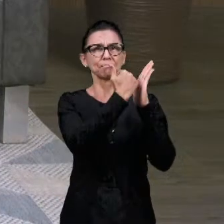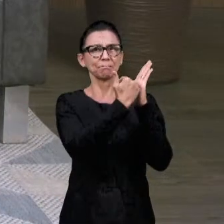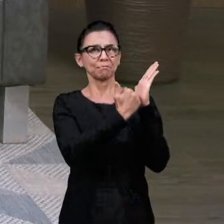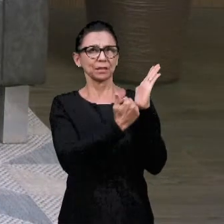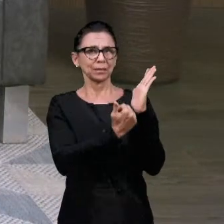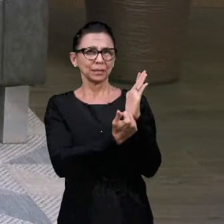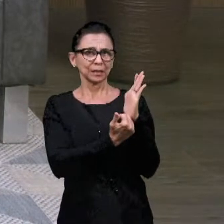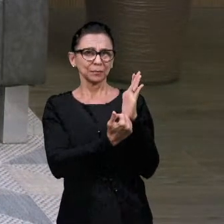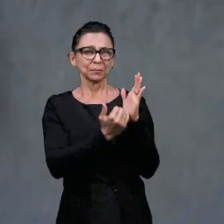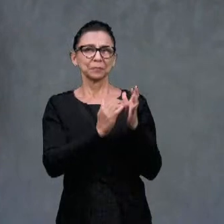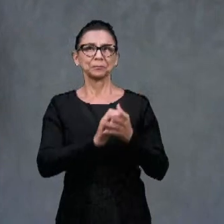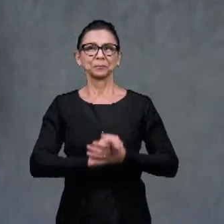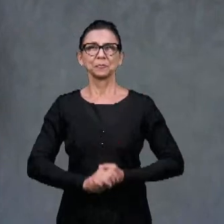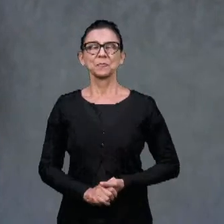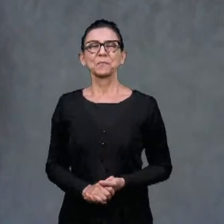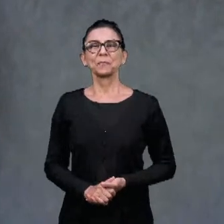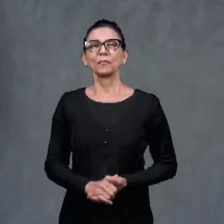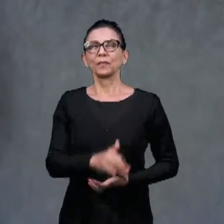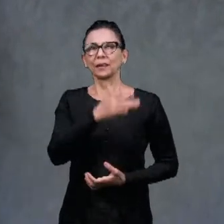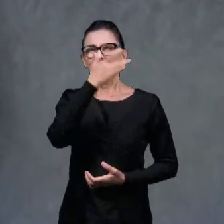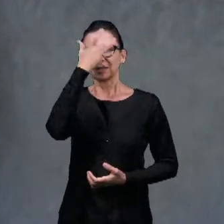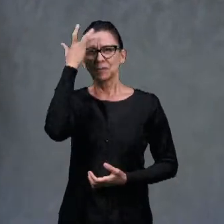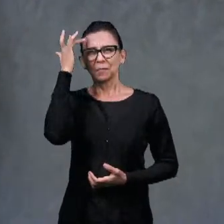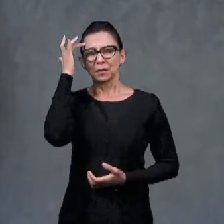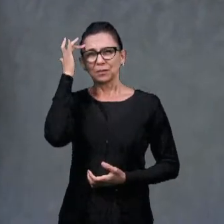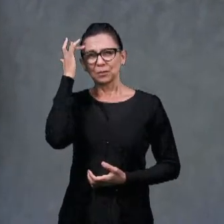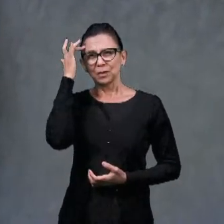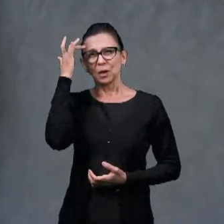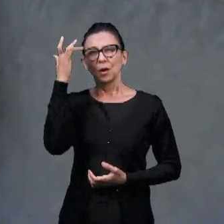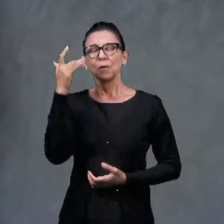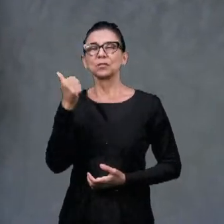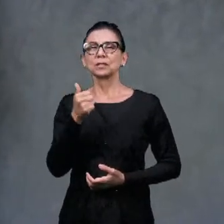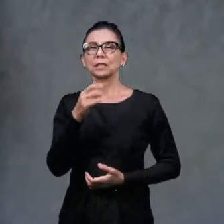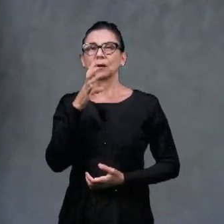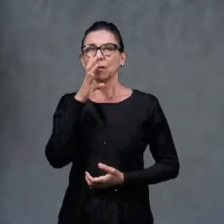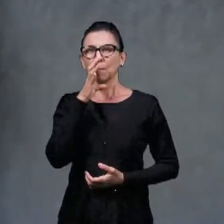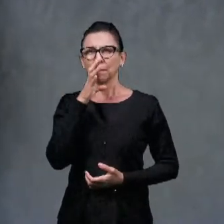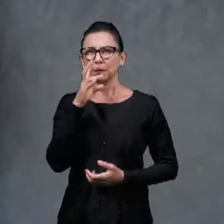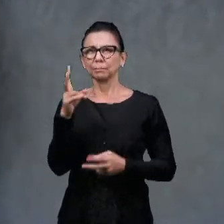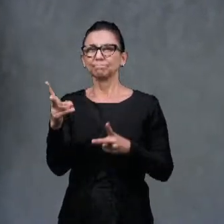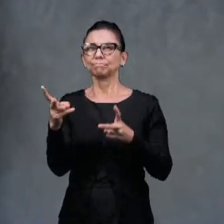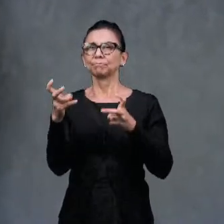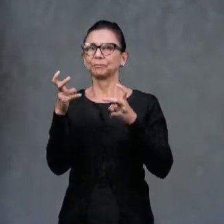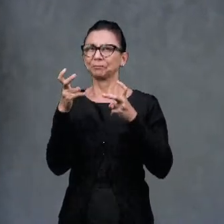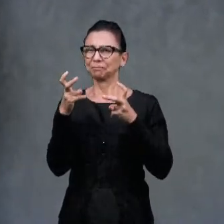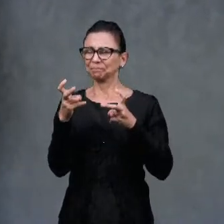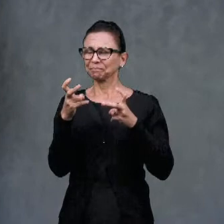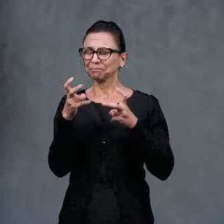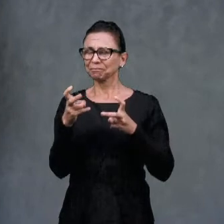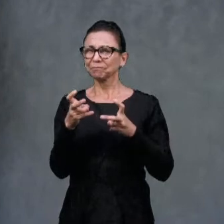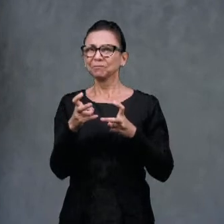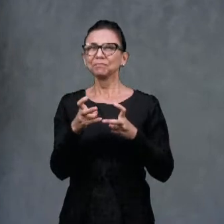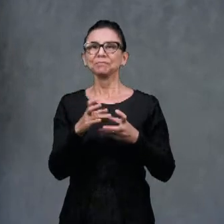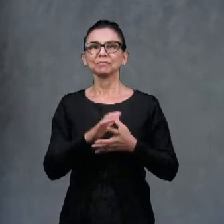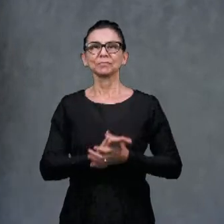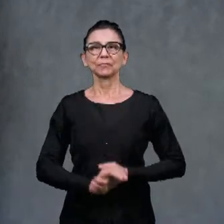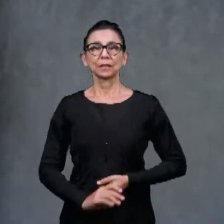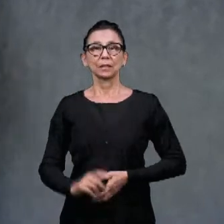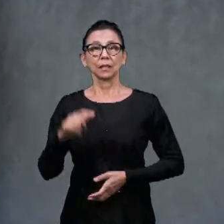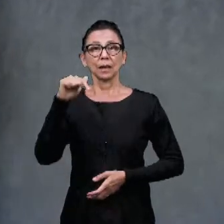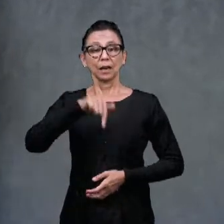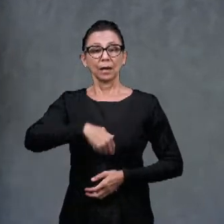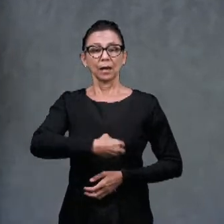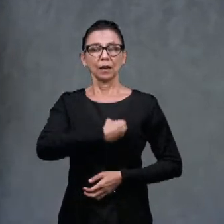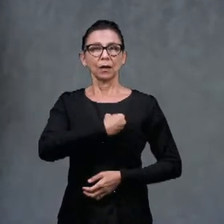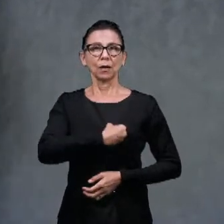mais atentos já perceberam, já estão nos acompanhando, já perceberam que nós estamos falando ao vivo e